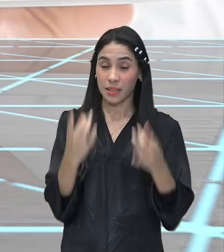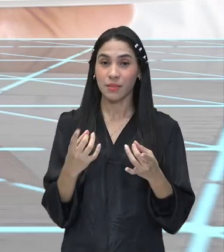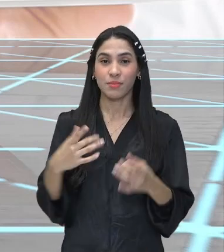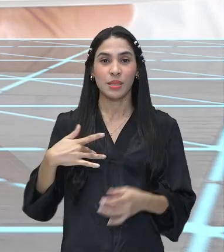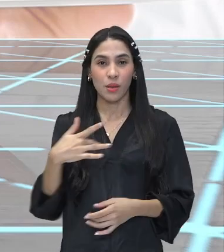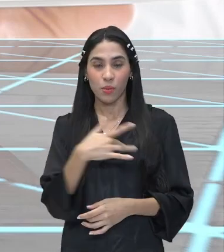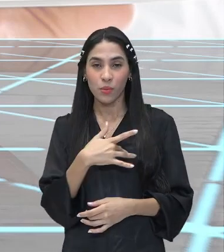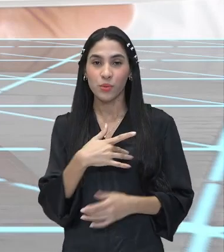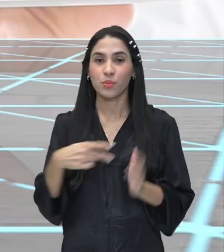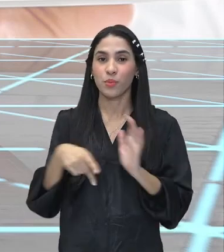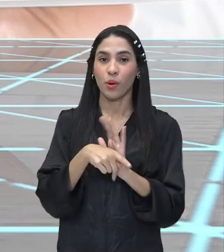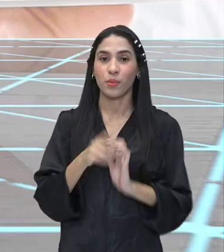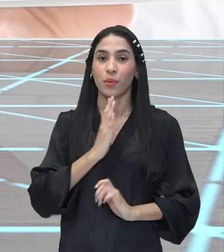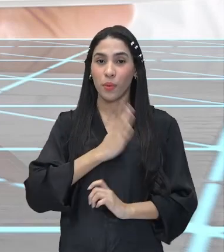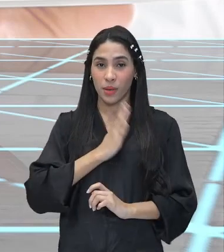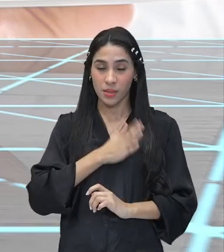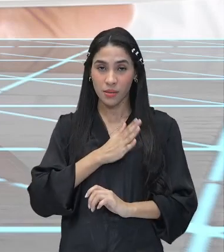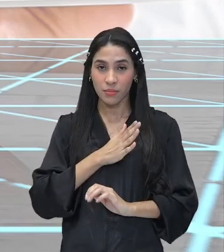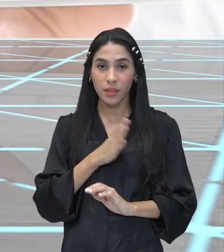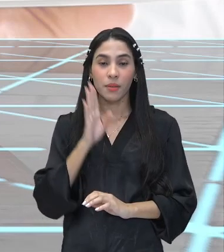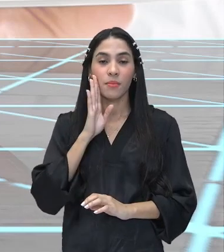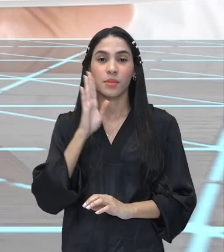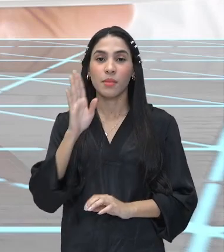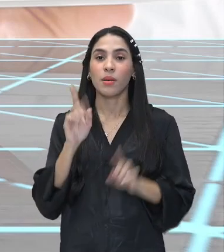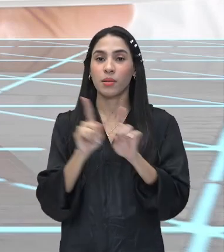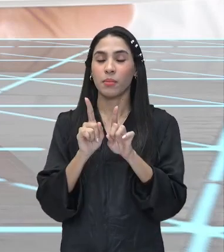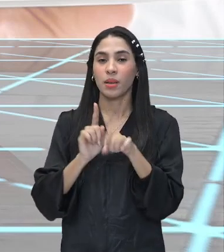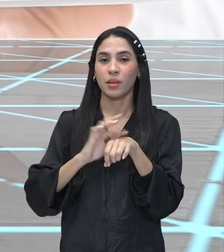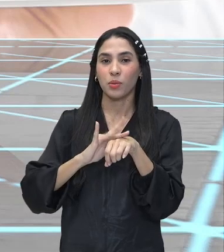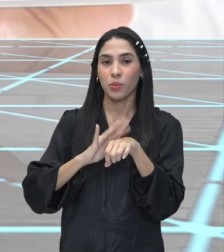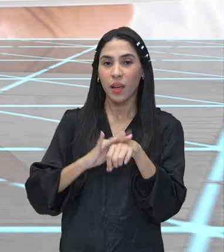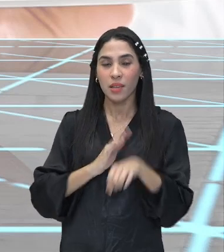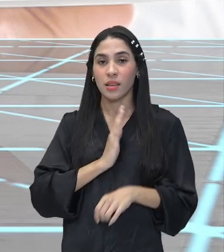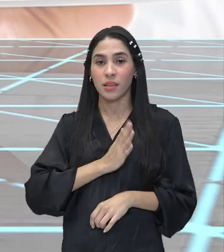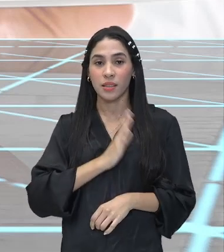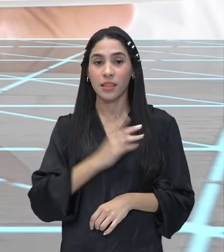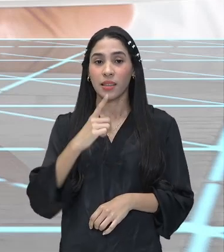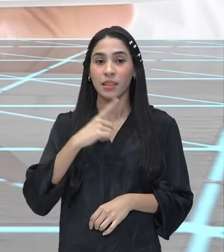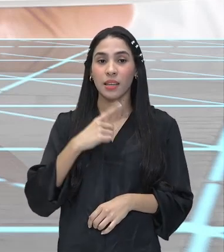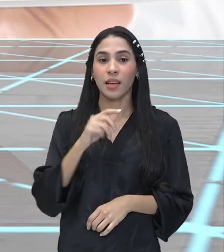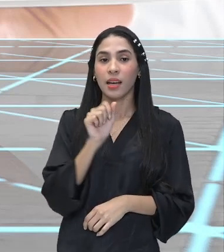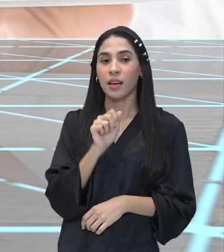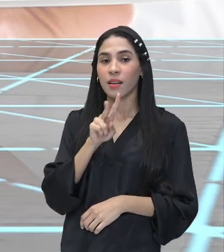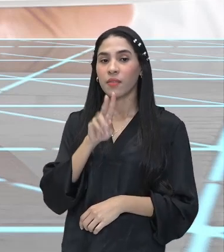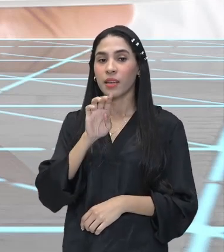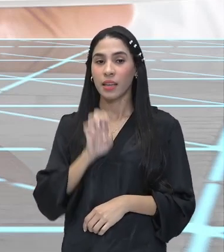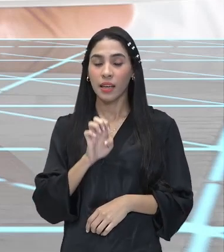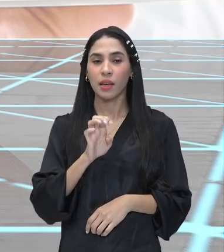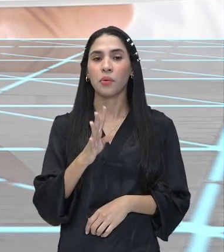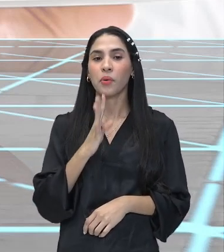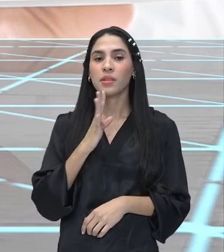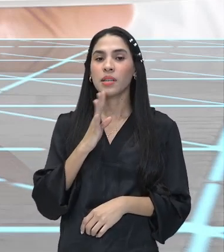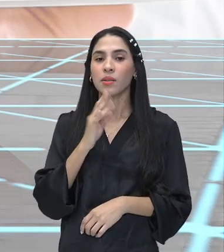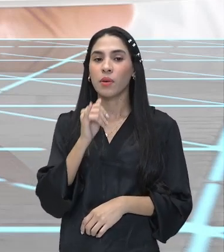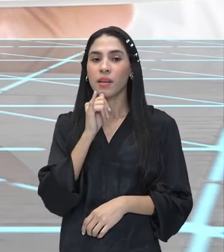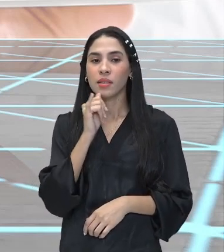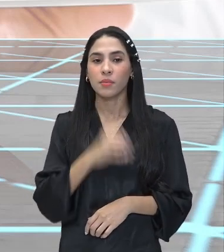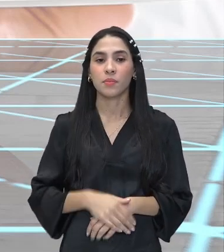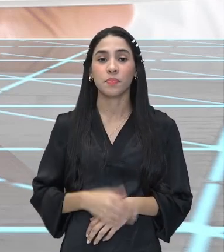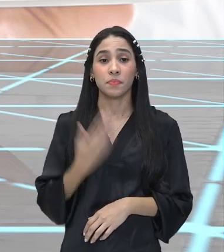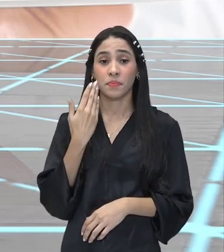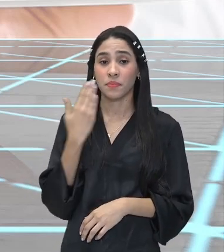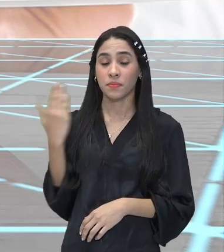do nosso coração. E como principais doenças cardiovasculares, nós temos o AVE, que nós conhecemos comumente